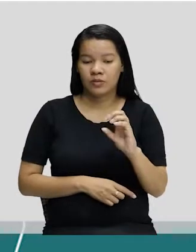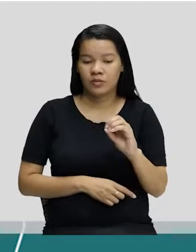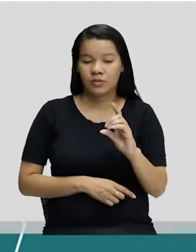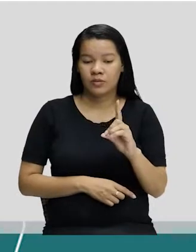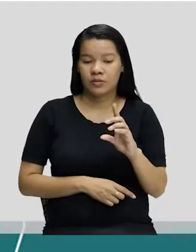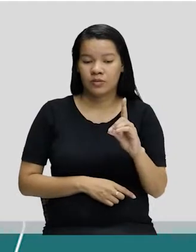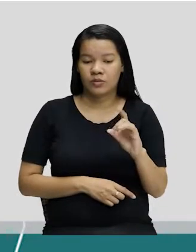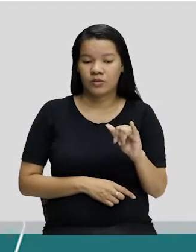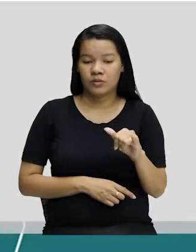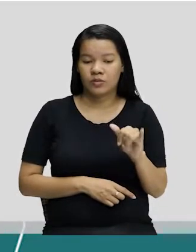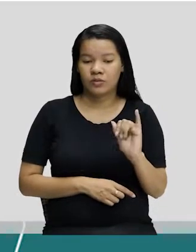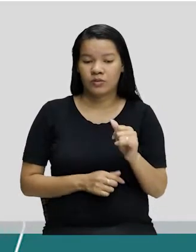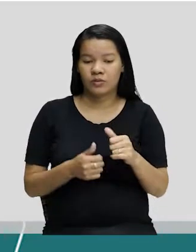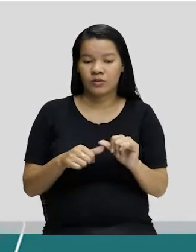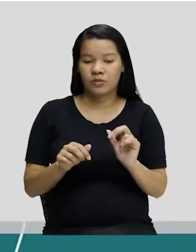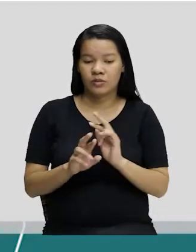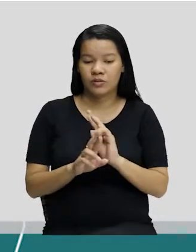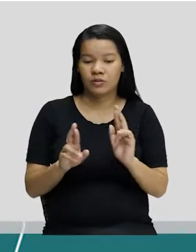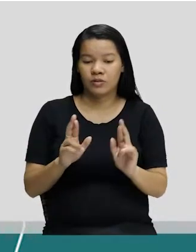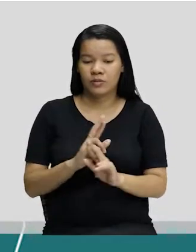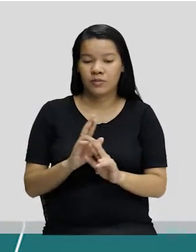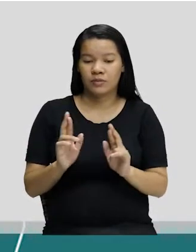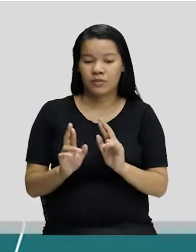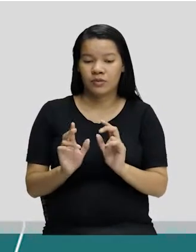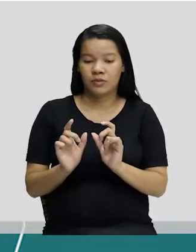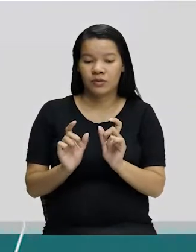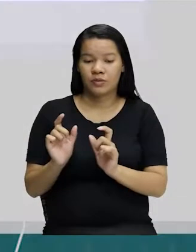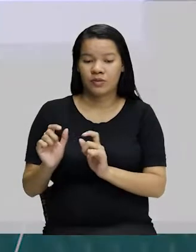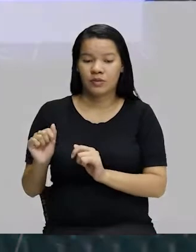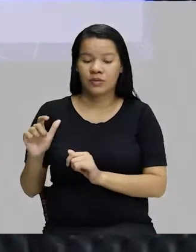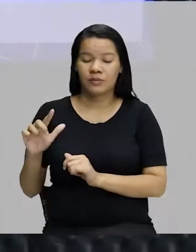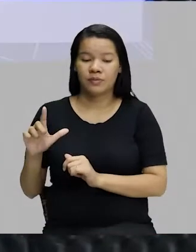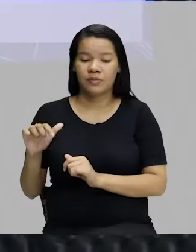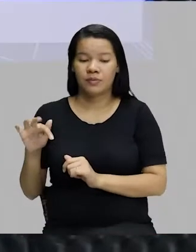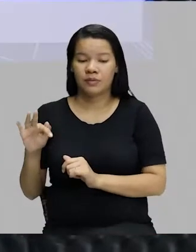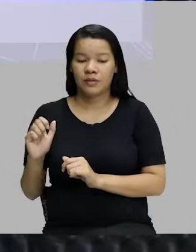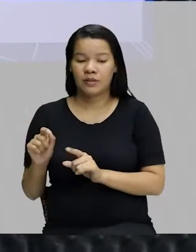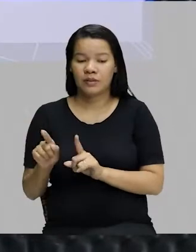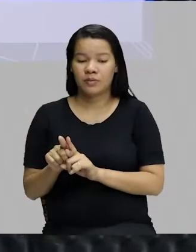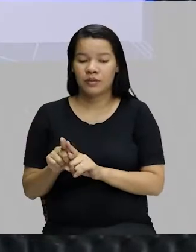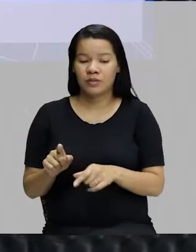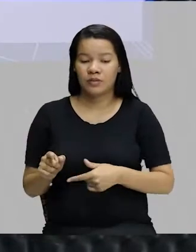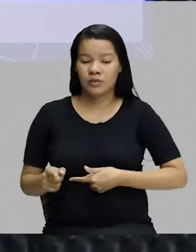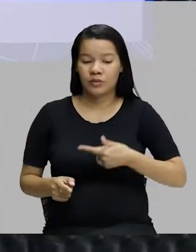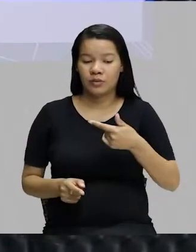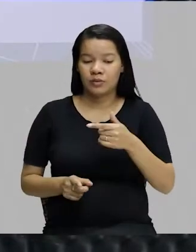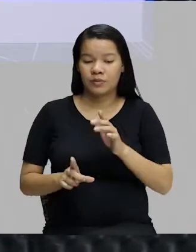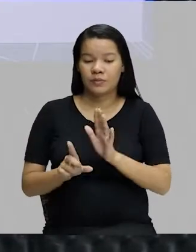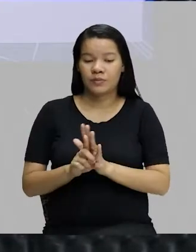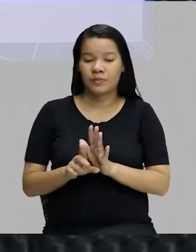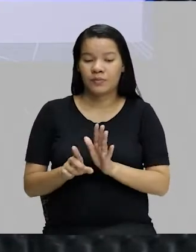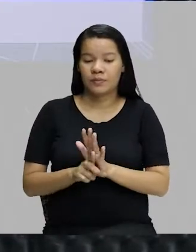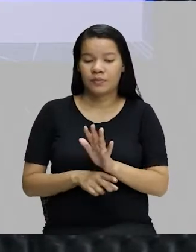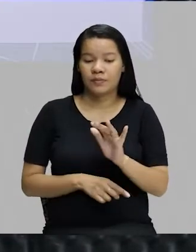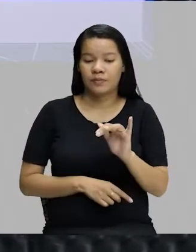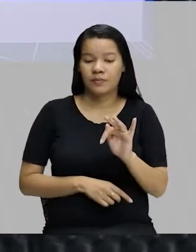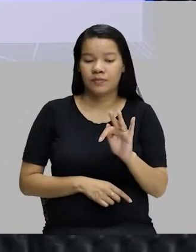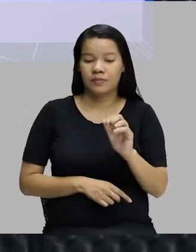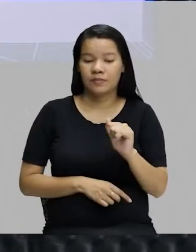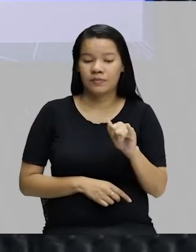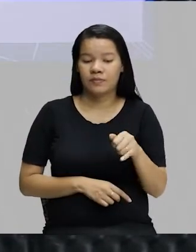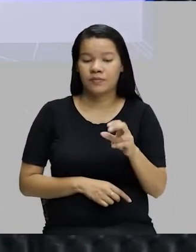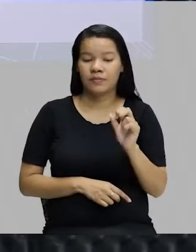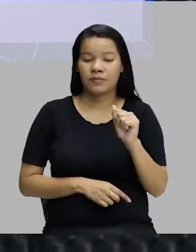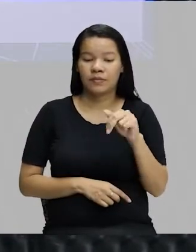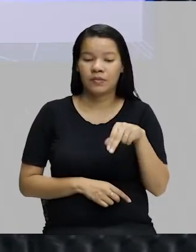partículas alfa, certo? E a segunda lei, Soddy, Fajans e Russell, que está relacionado com a emissão